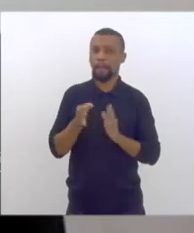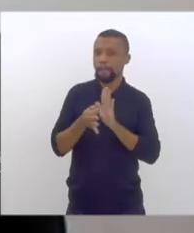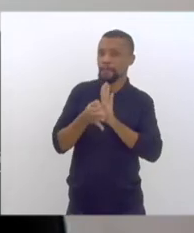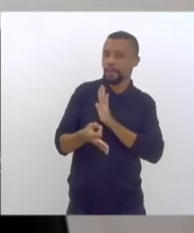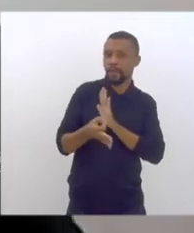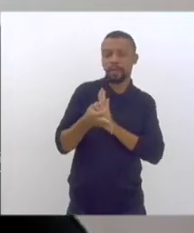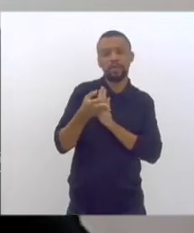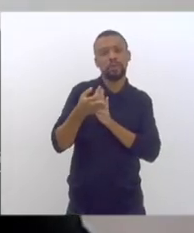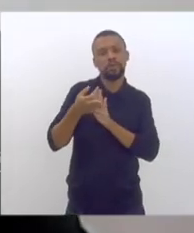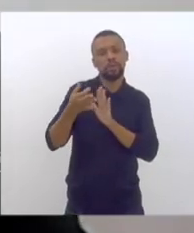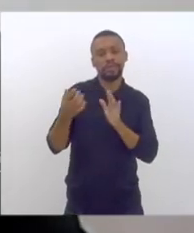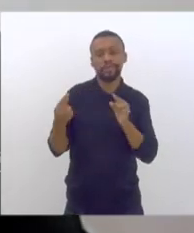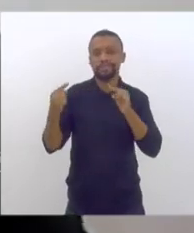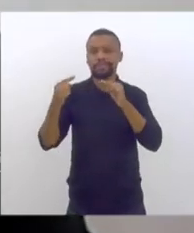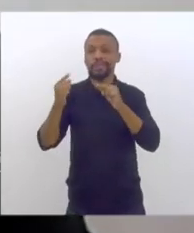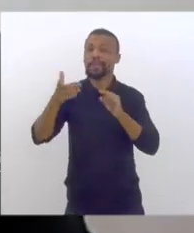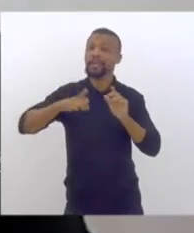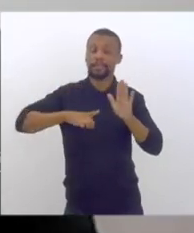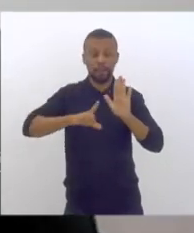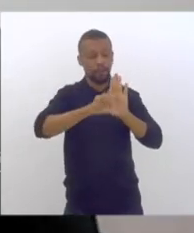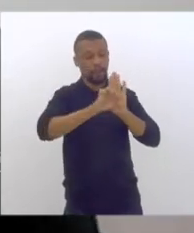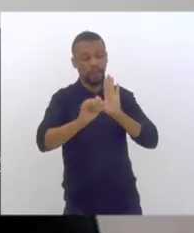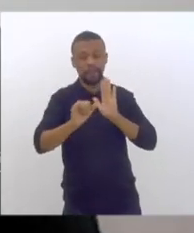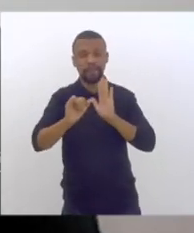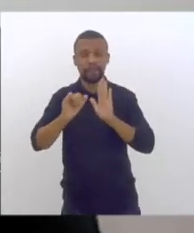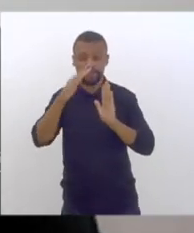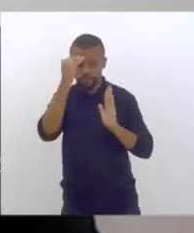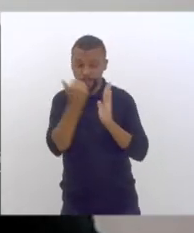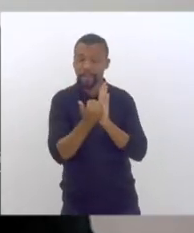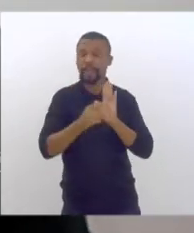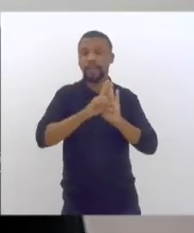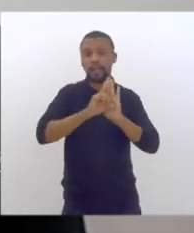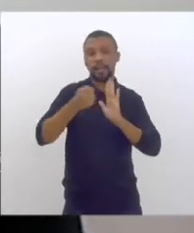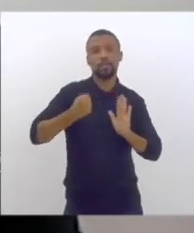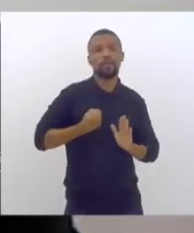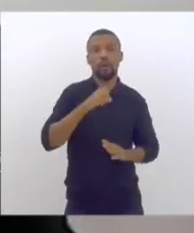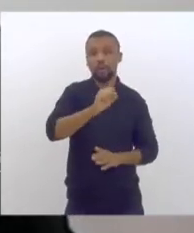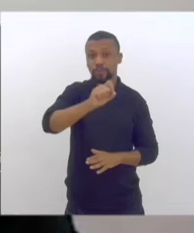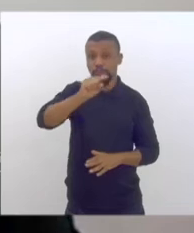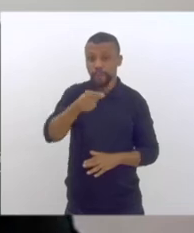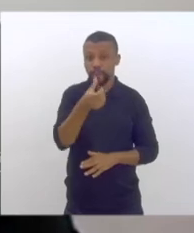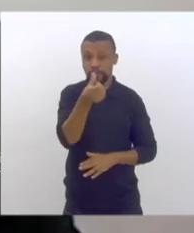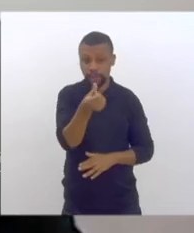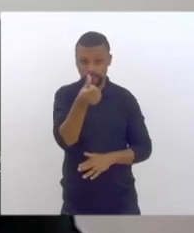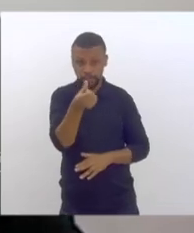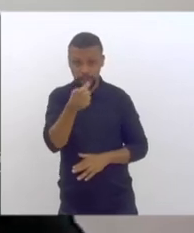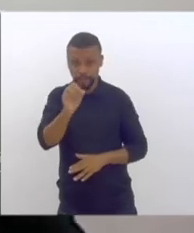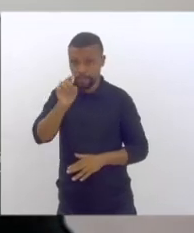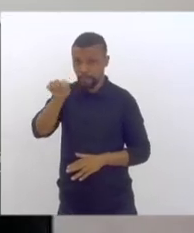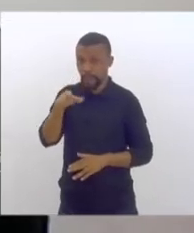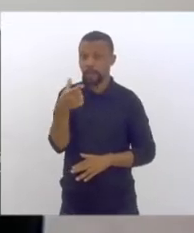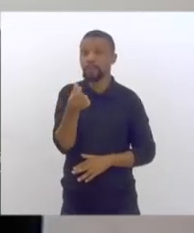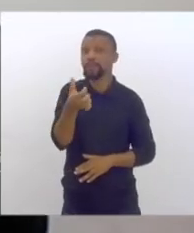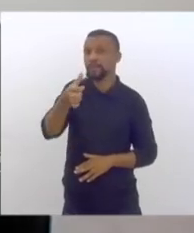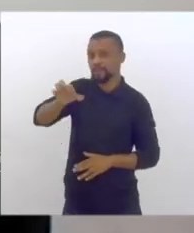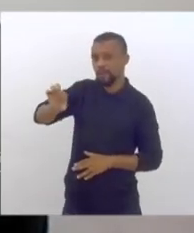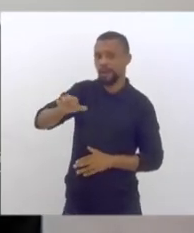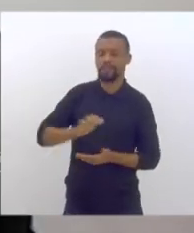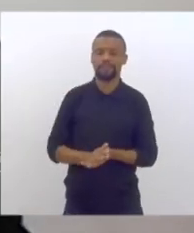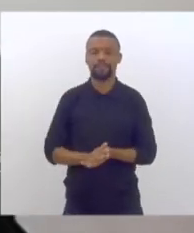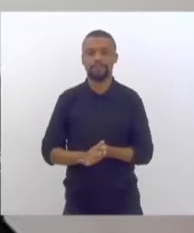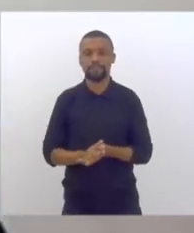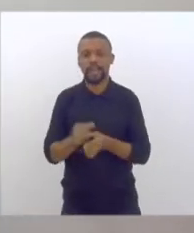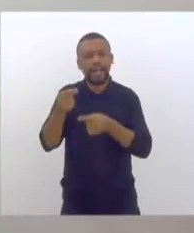sugerido é pela prejudicar habilidade com base na lei 8662 1019 em